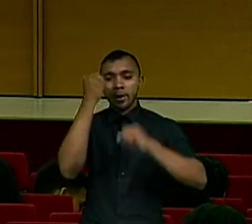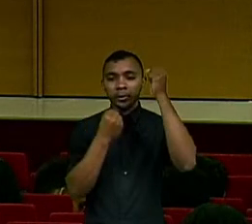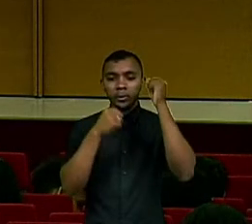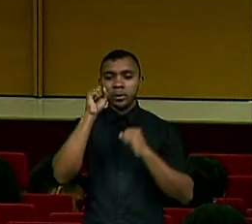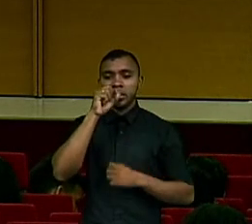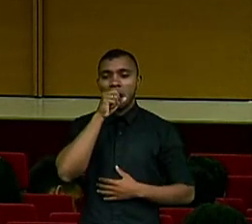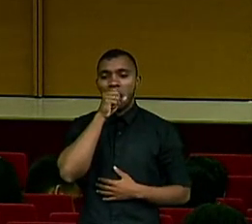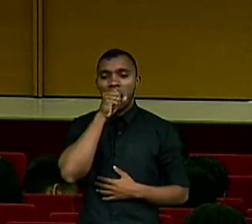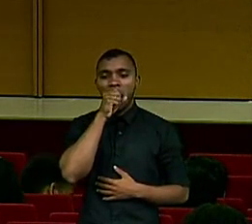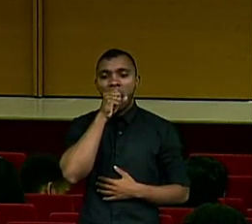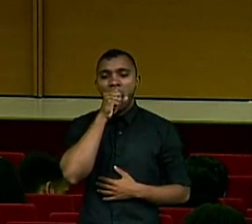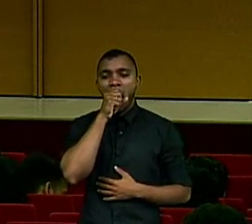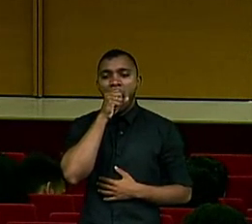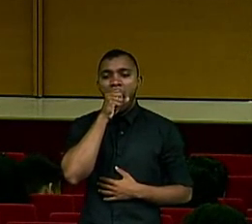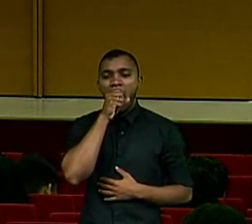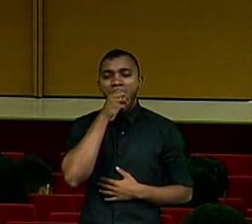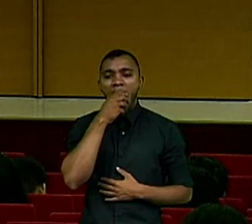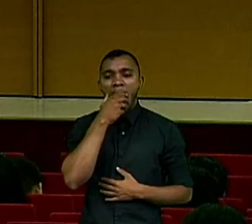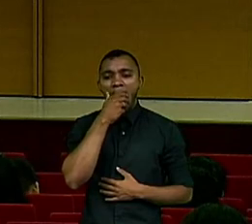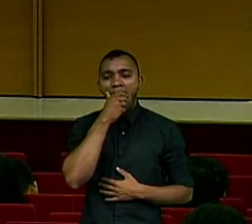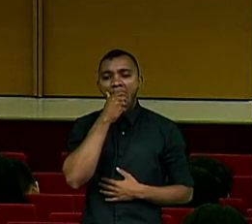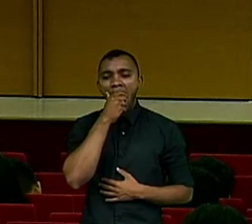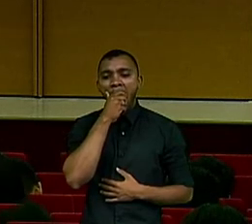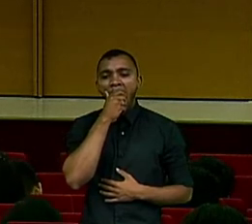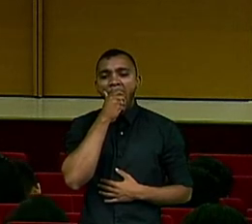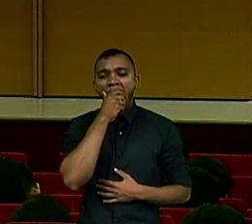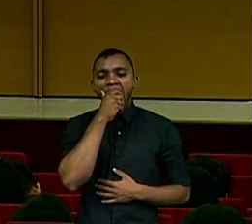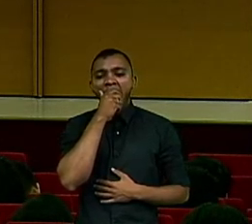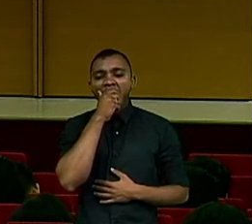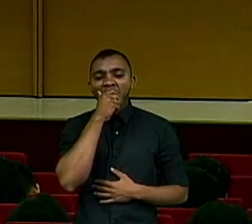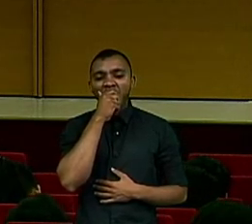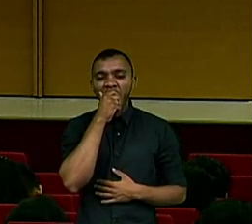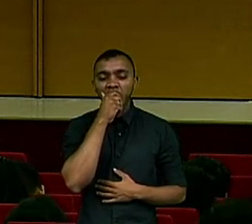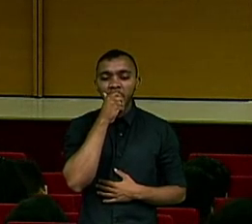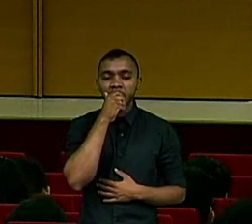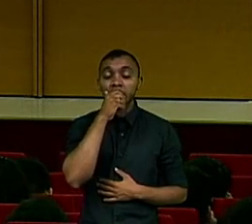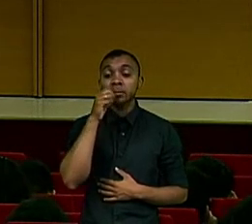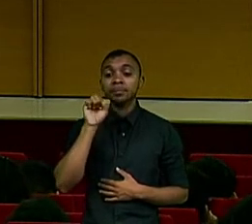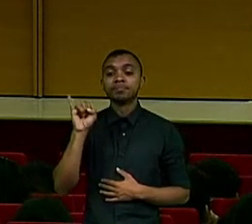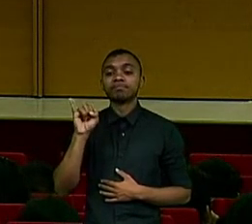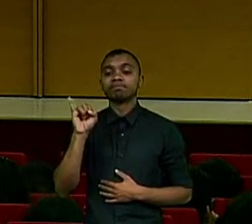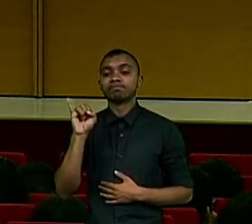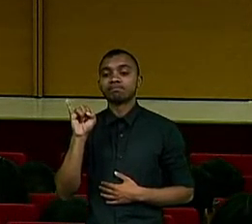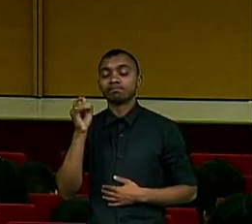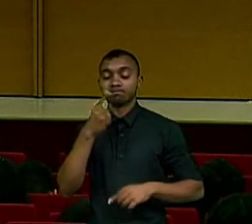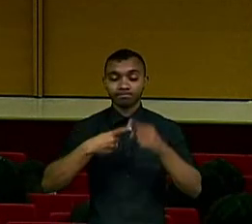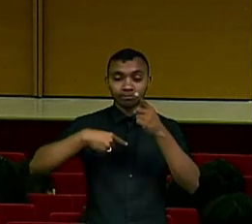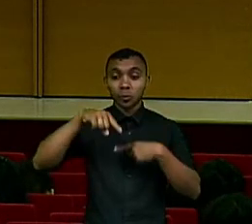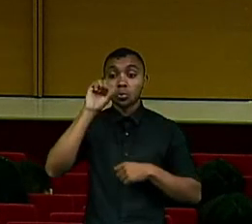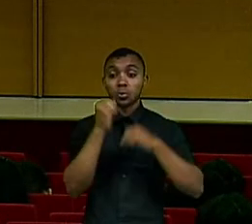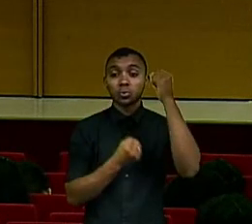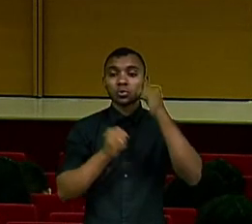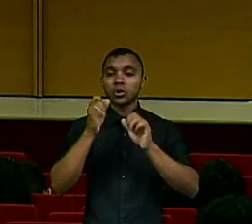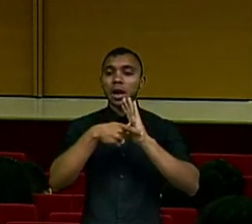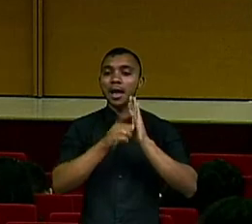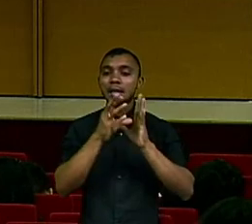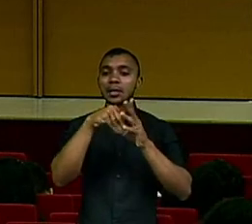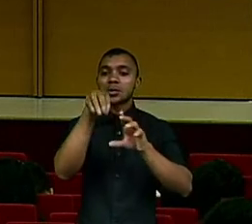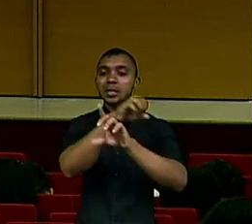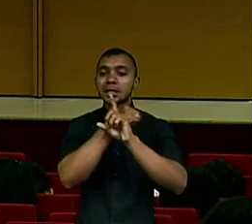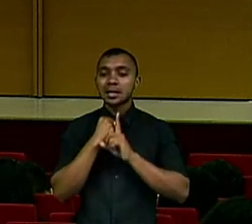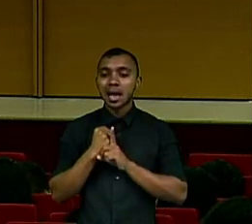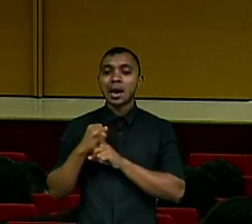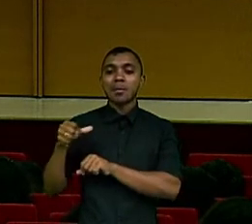se a Revolução Francesa transformou a sociedade nessa questão da hierarquização do poder político